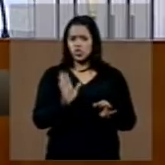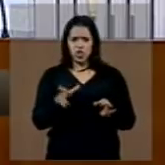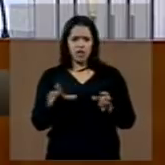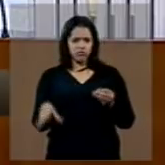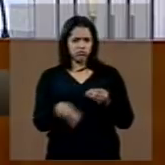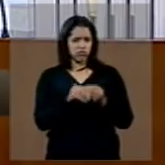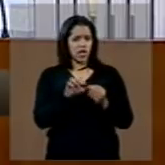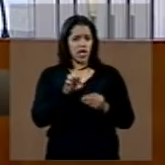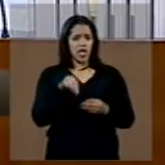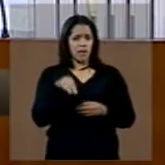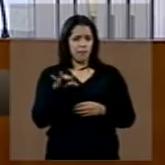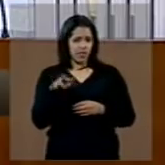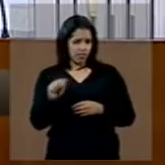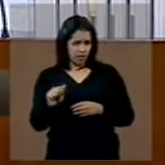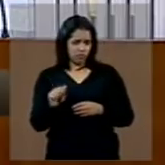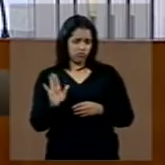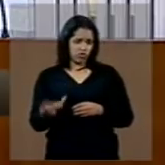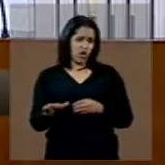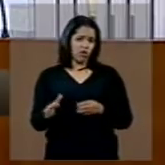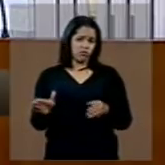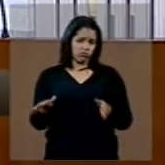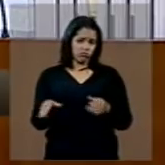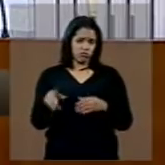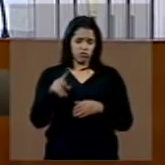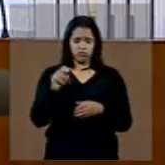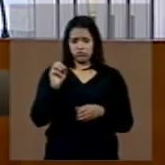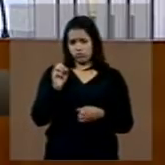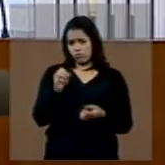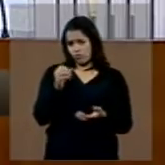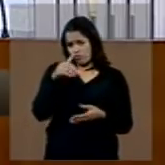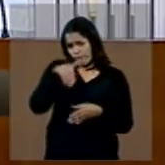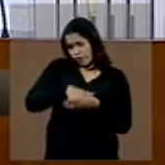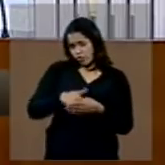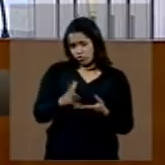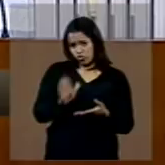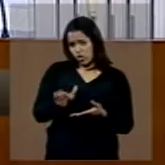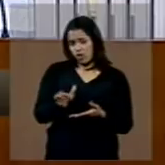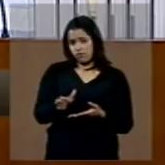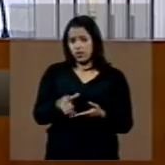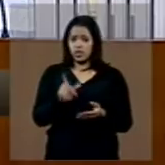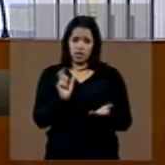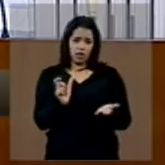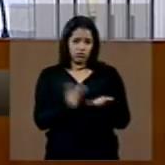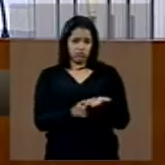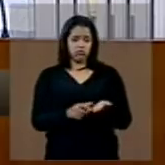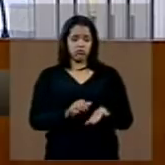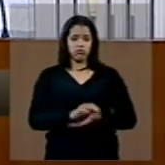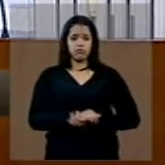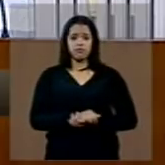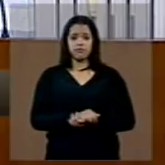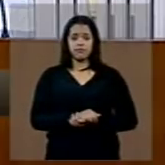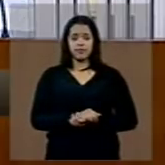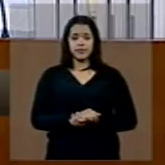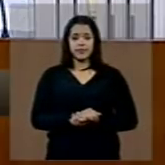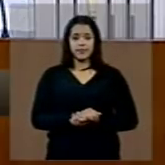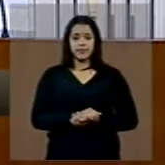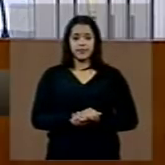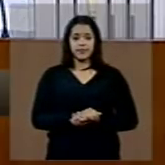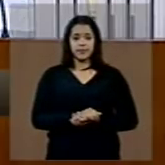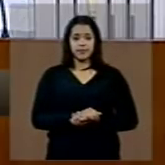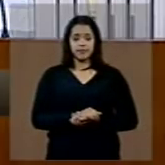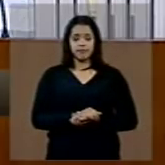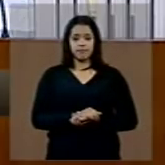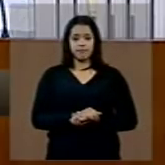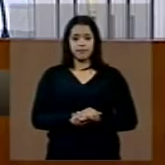de Sua Excelência e, como relator que ficou vencedor, constará, então. Está bem. Então, na ementa de Sua